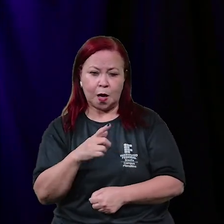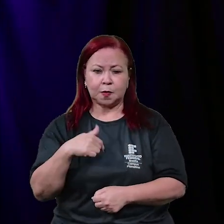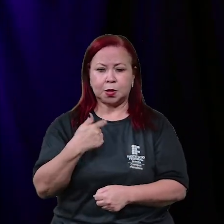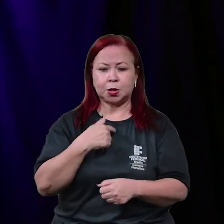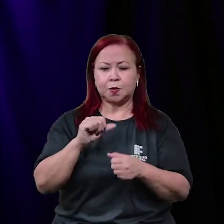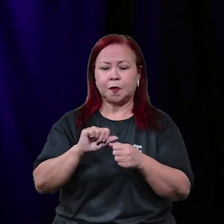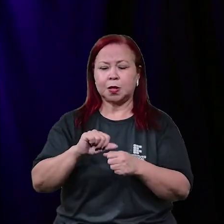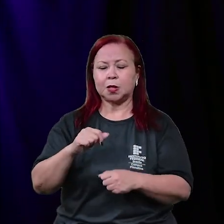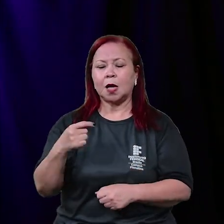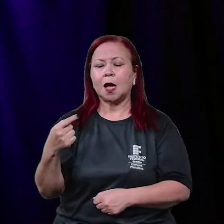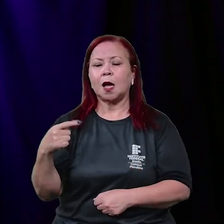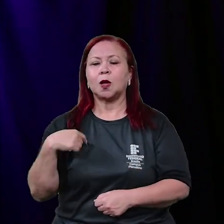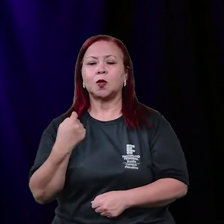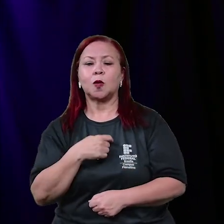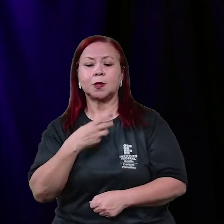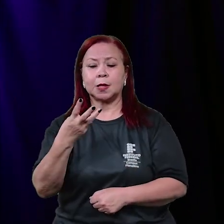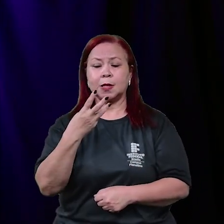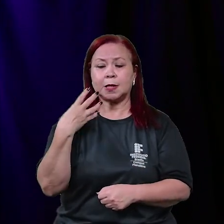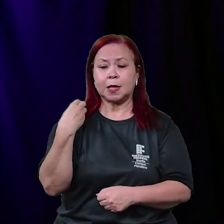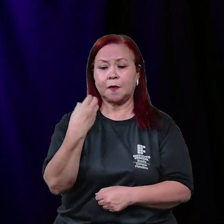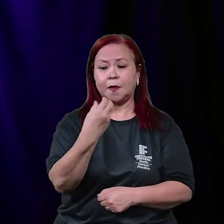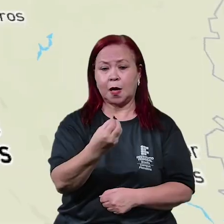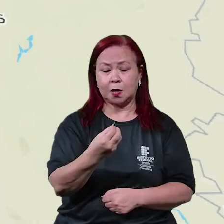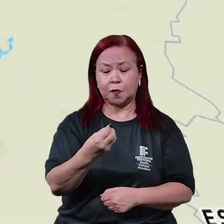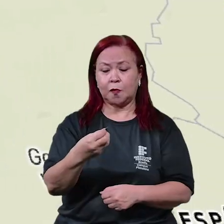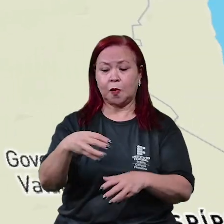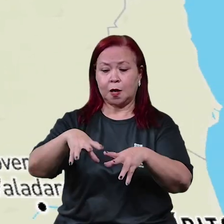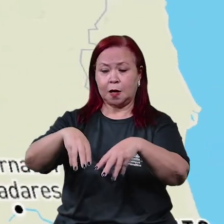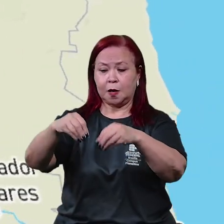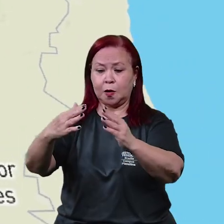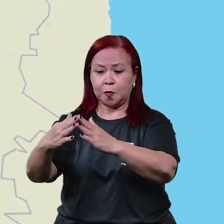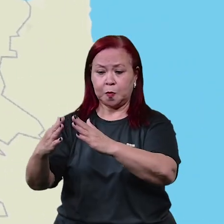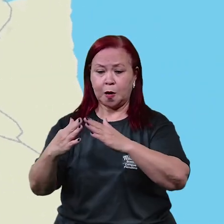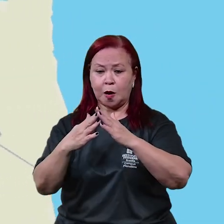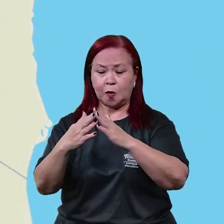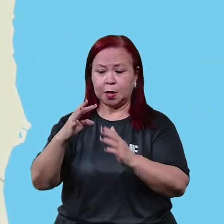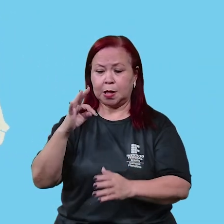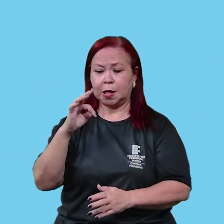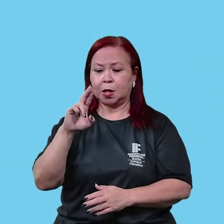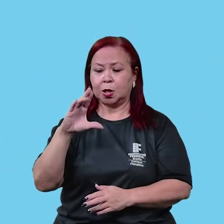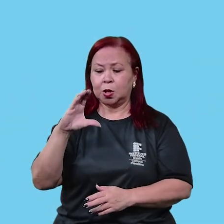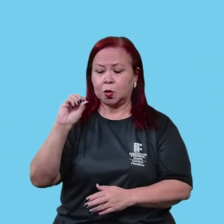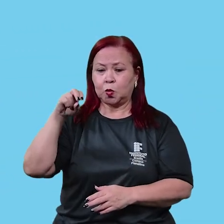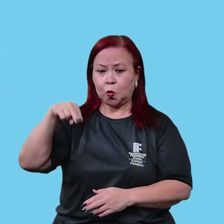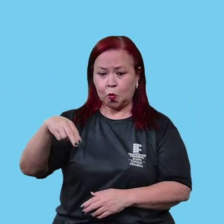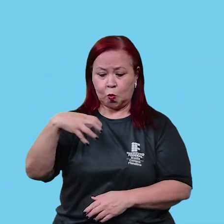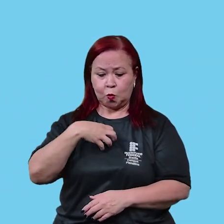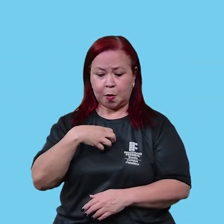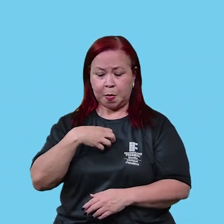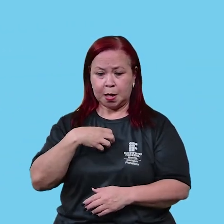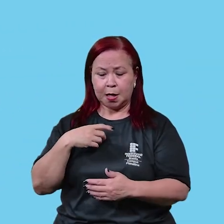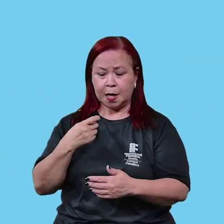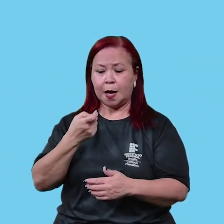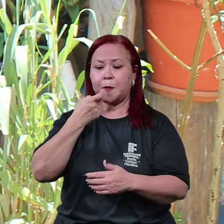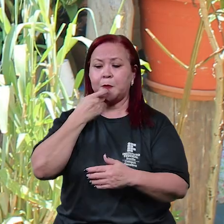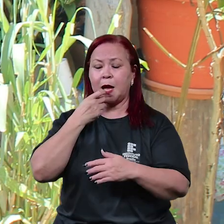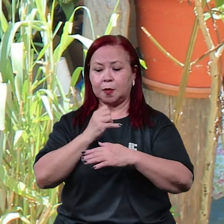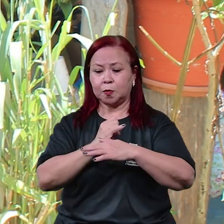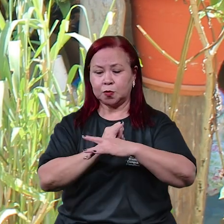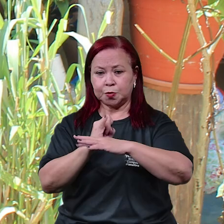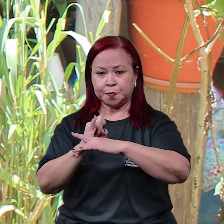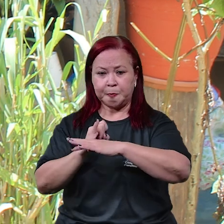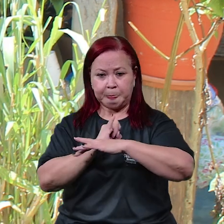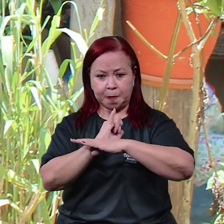a gente fez a nossa terceira viagem, que foi para a aldeia Tucum, que é Tupinambá, na Bahia, ali em Olivença, perto de